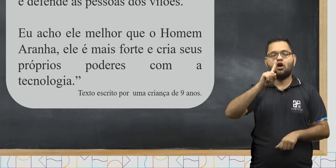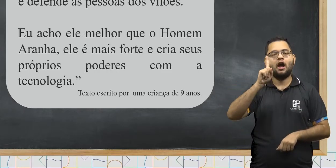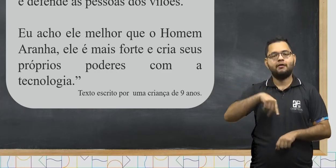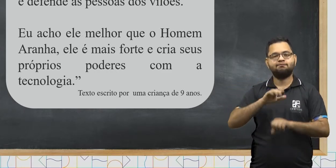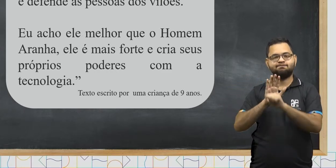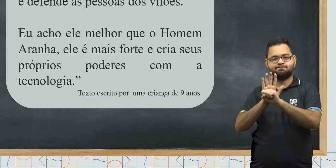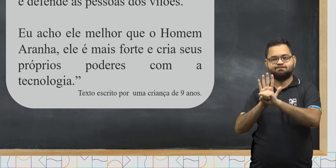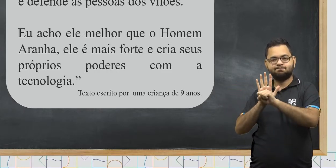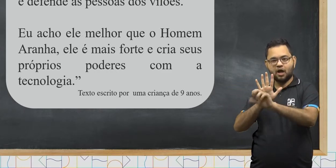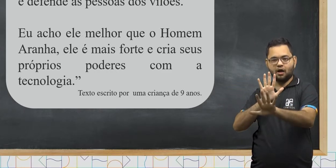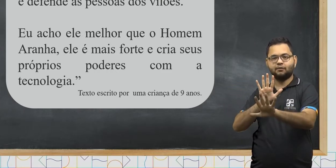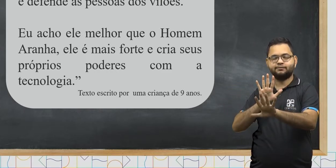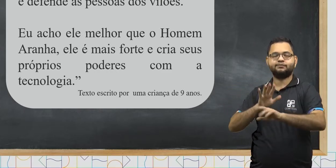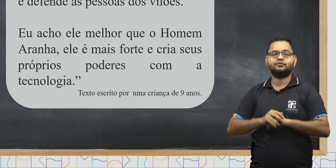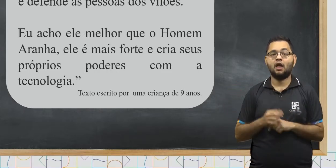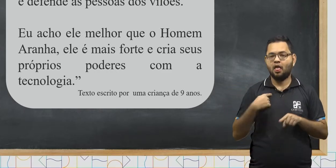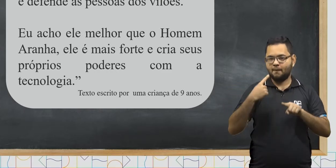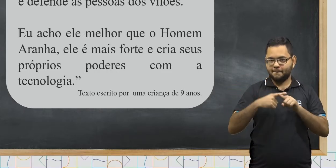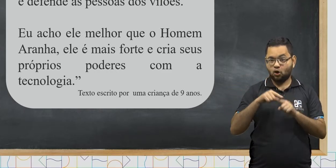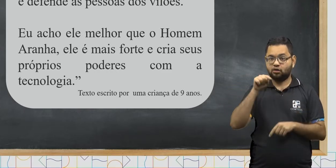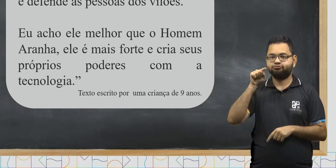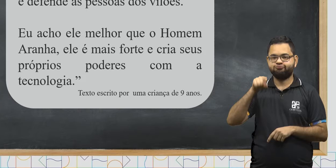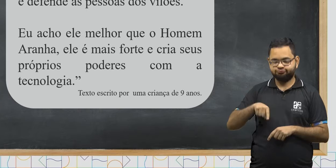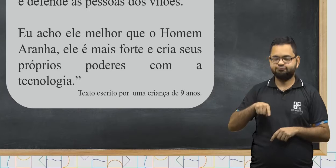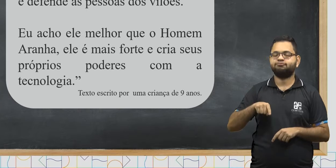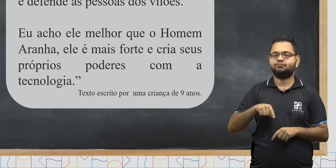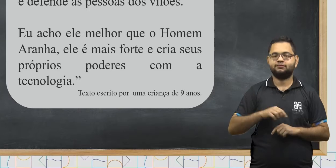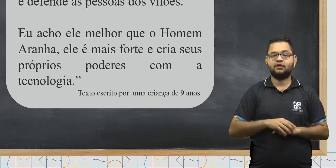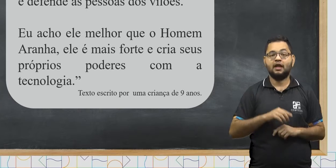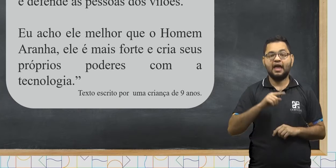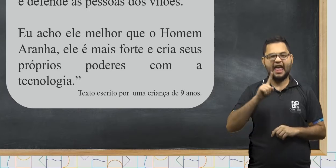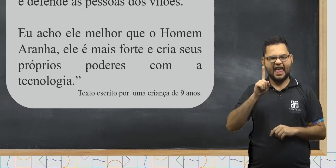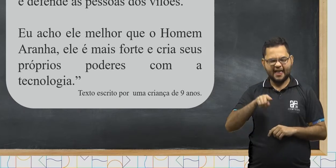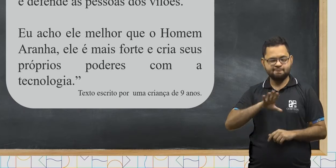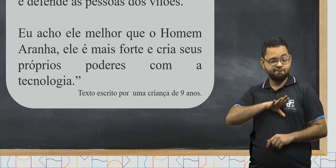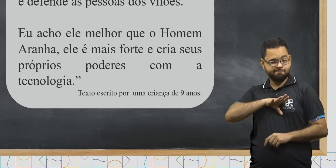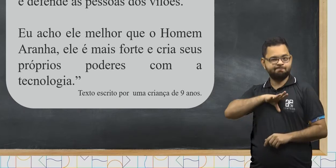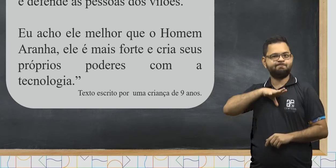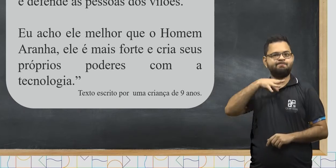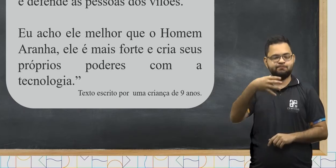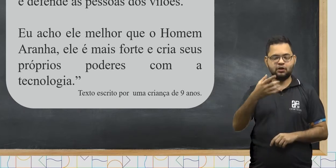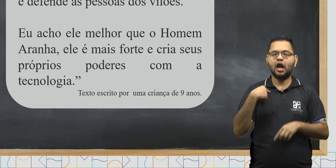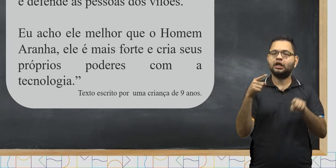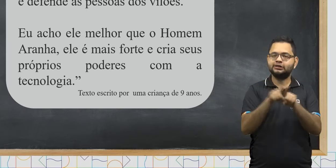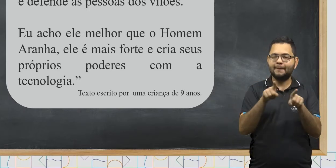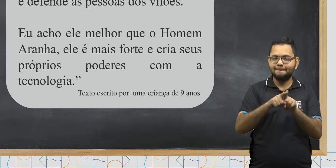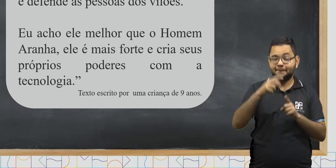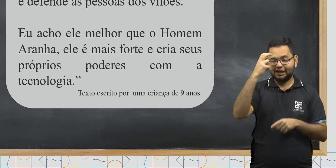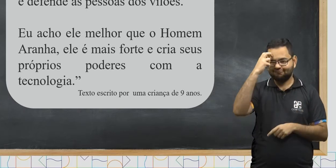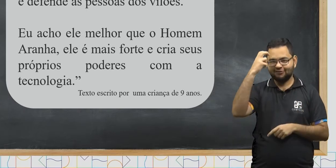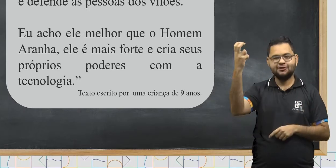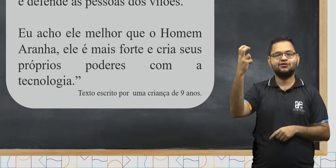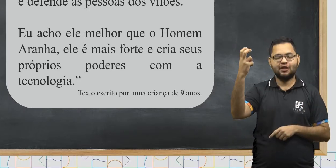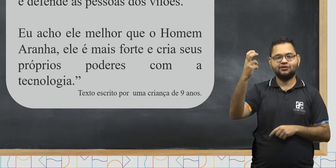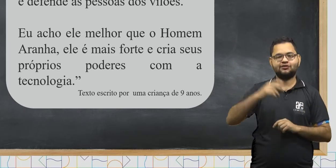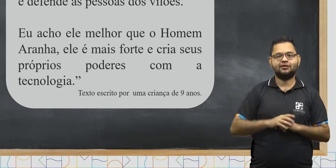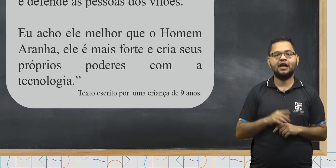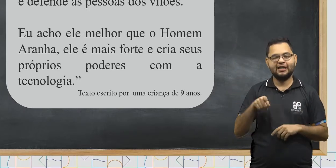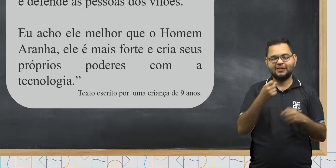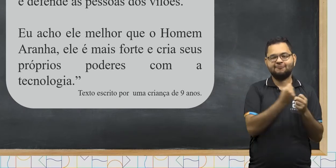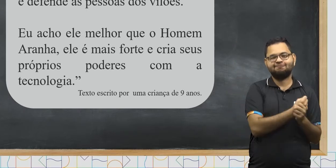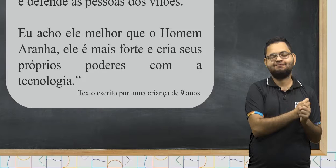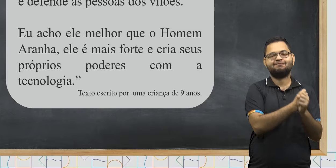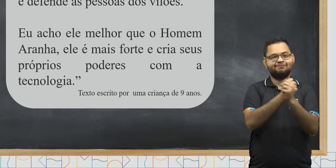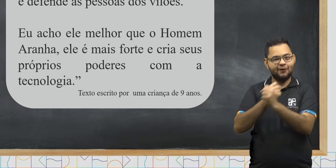Homem de Ferro, porque ele, além de ser muito corajoso, é inteligente e defende